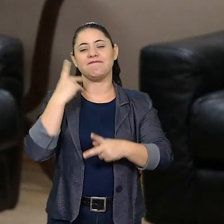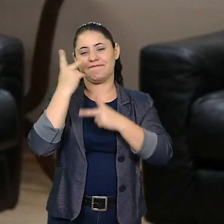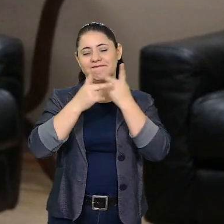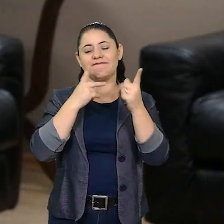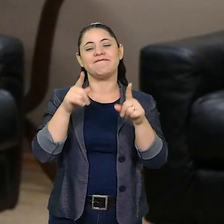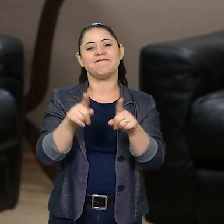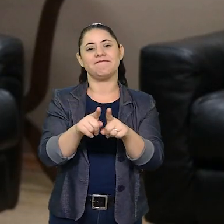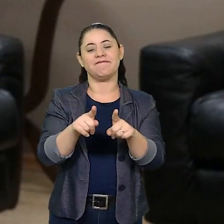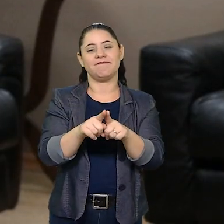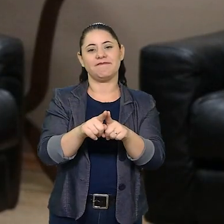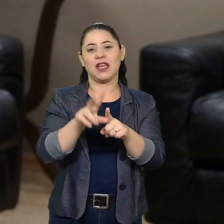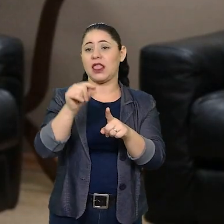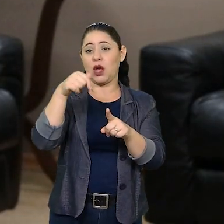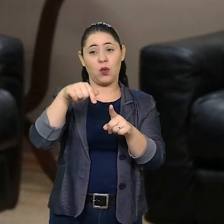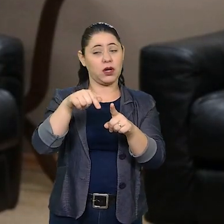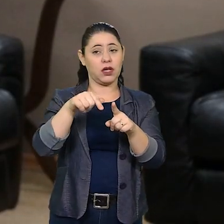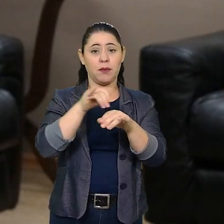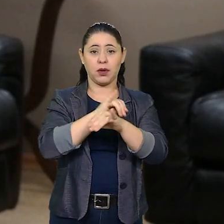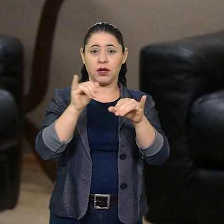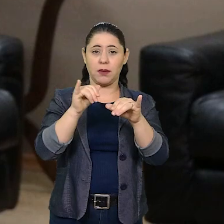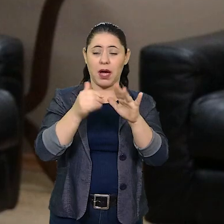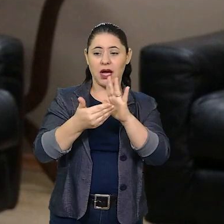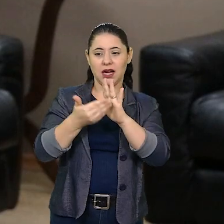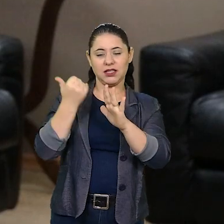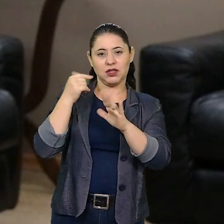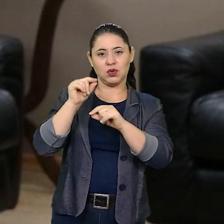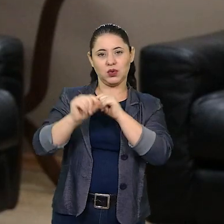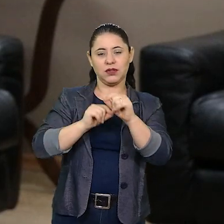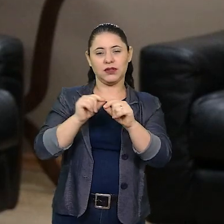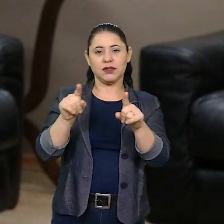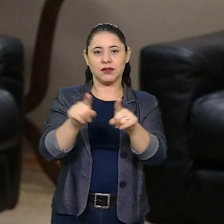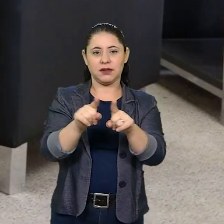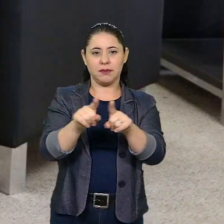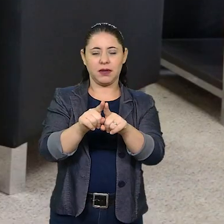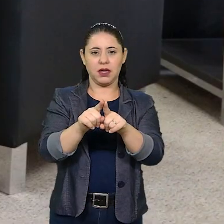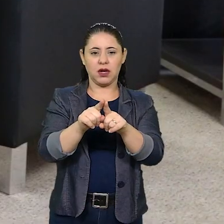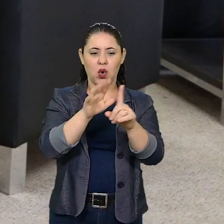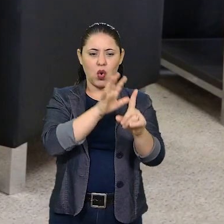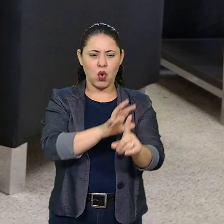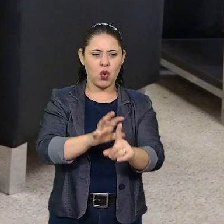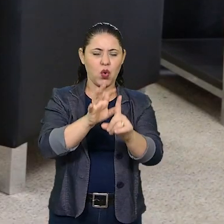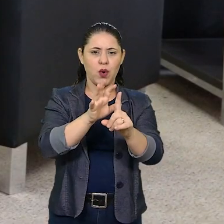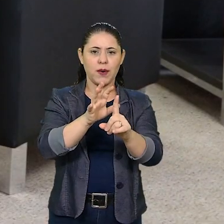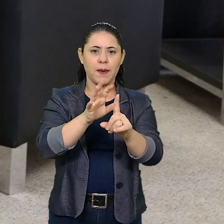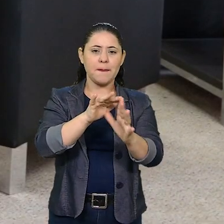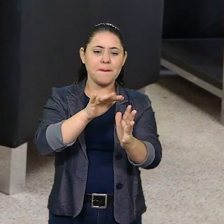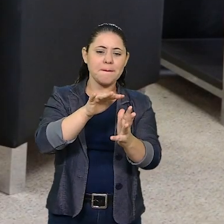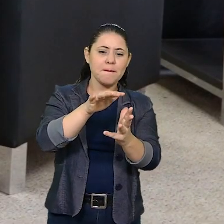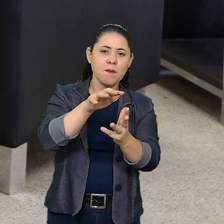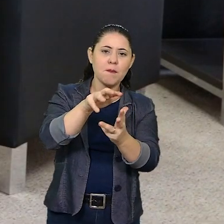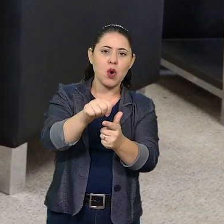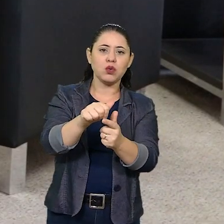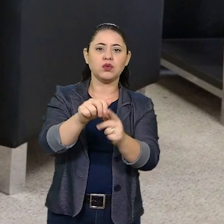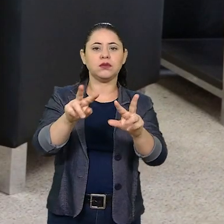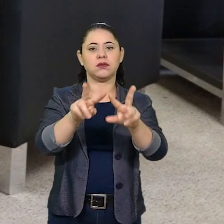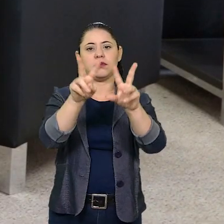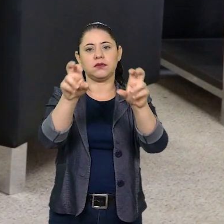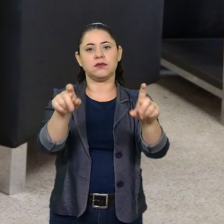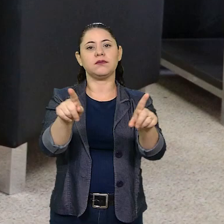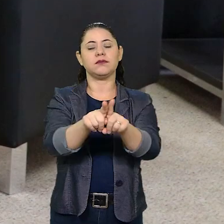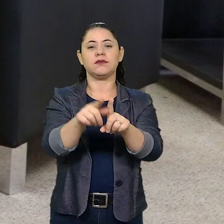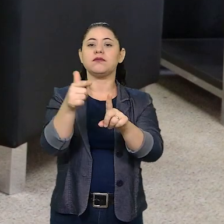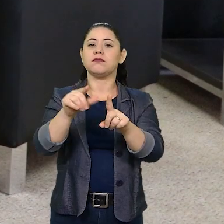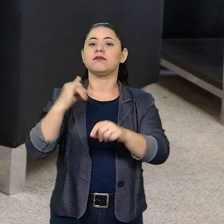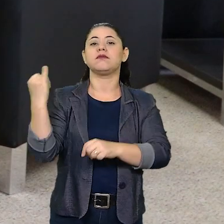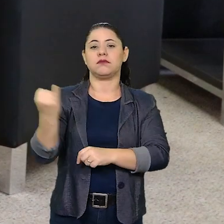gente estava falando até sobre, não no programa, aqui nos bastidores, dessa questão da influência do mundo digital também, né? Sim, esse é